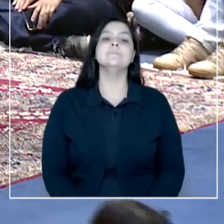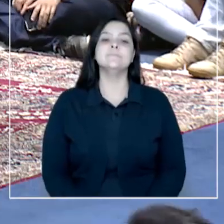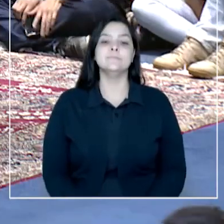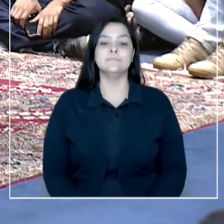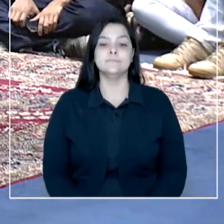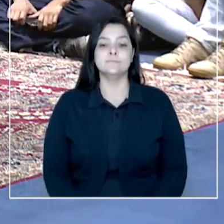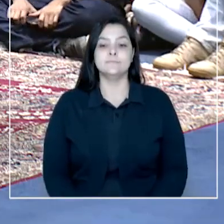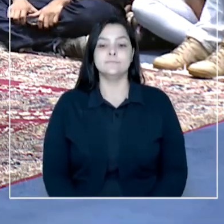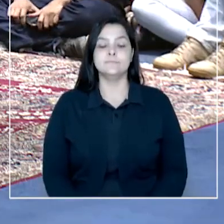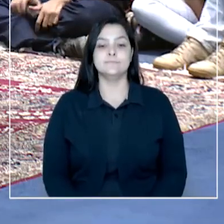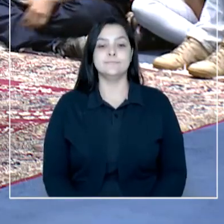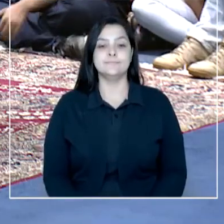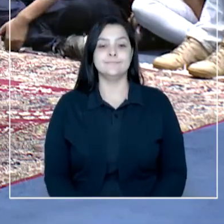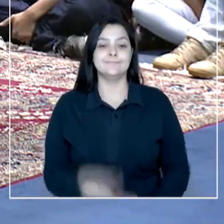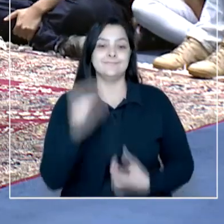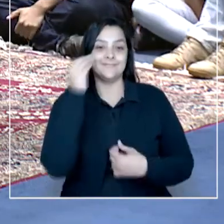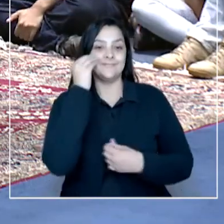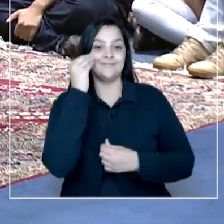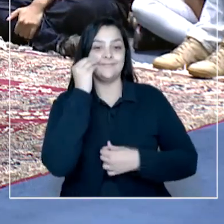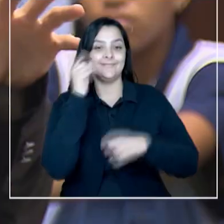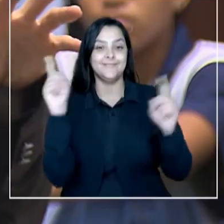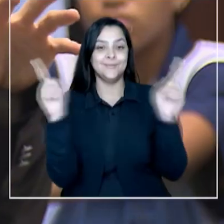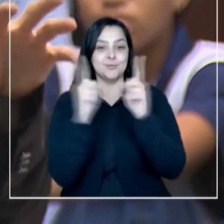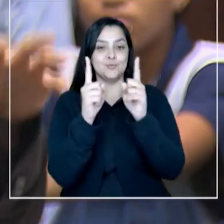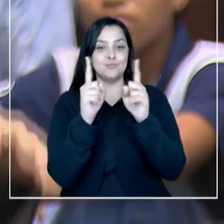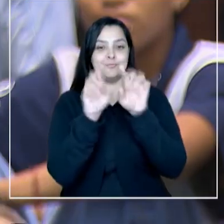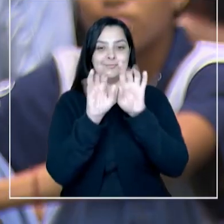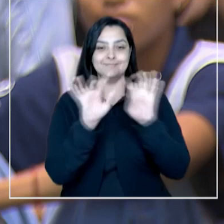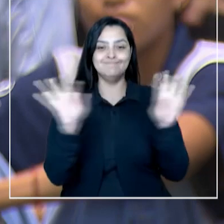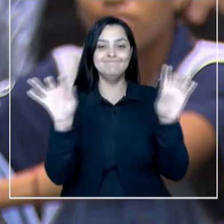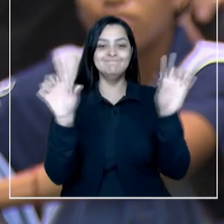Eu vou tentar resumir em um tweet.